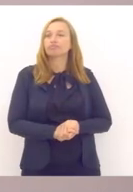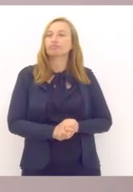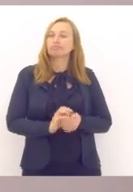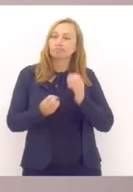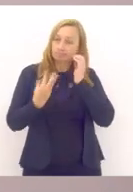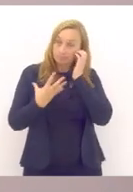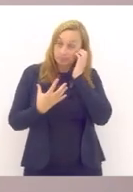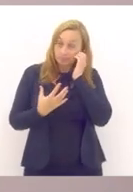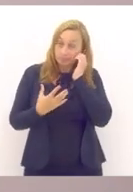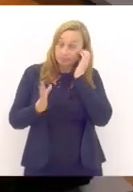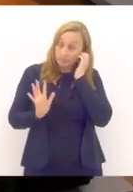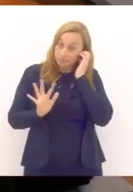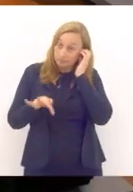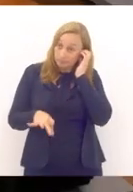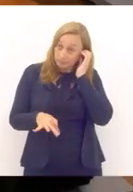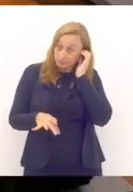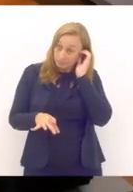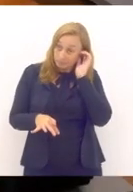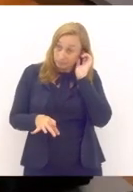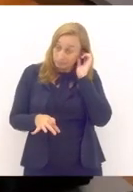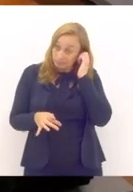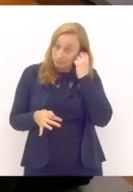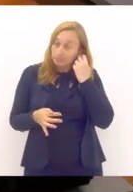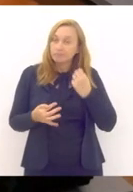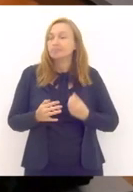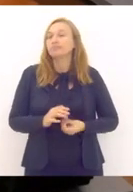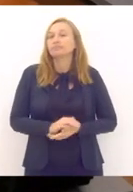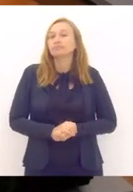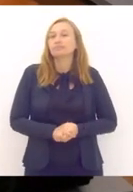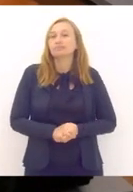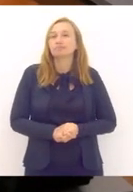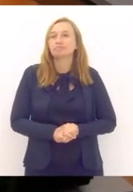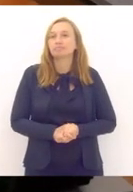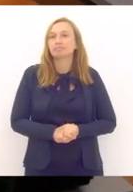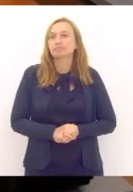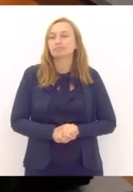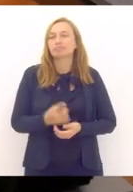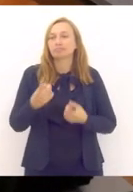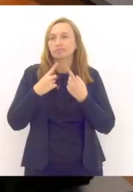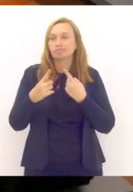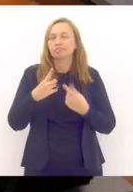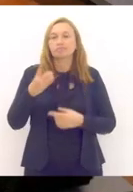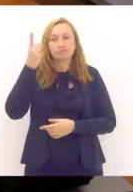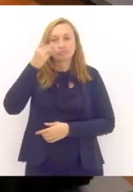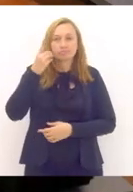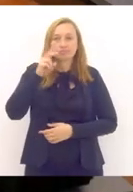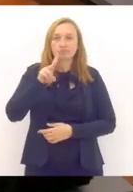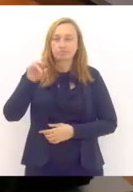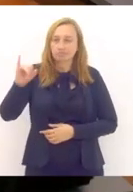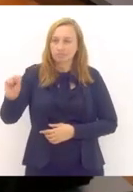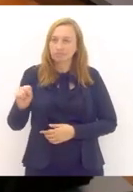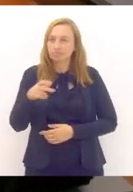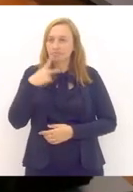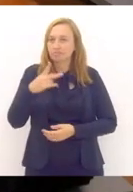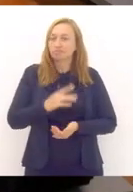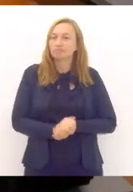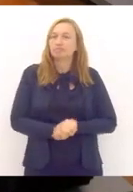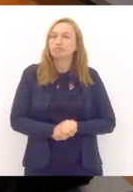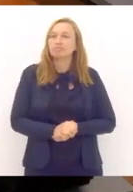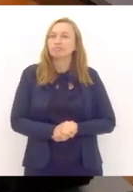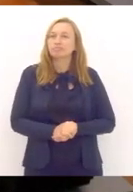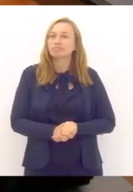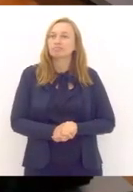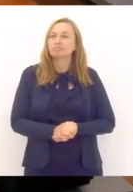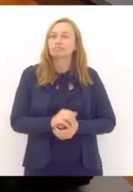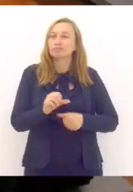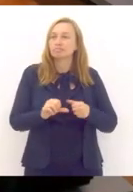Bem, e agora finalizando, discutindo aquilo que o deputado Vinícius Cozzolino colocou, para finalizar, sobre a